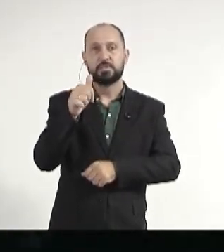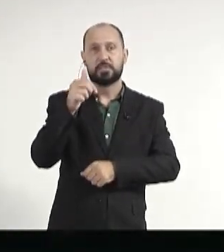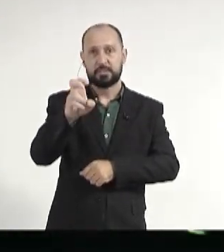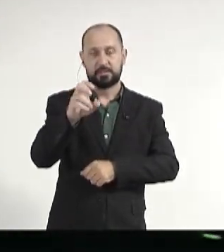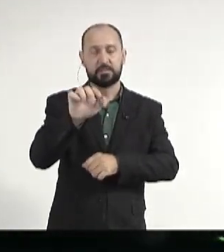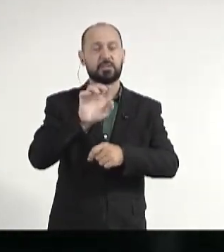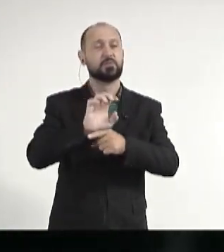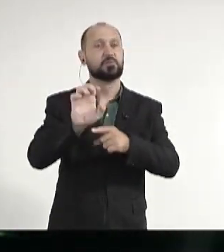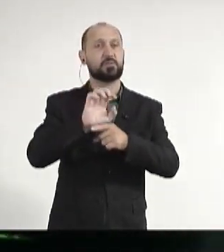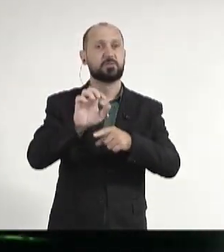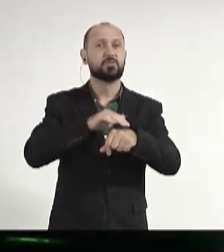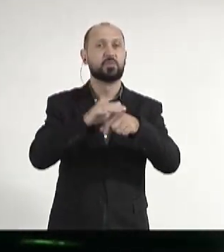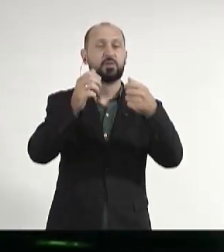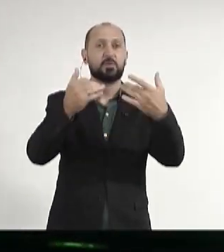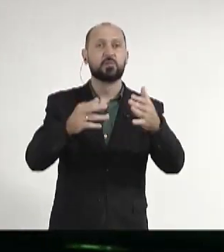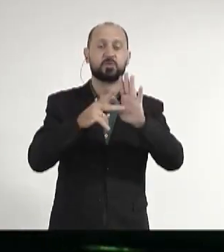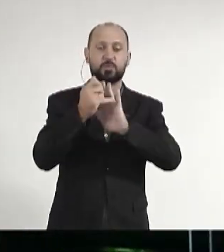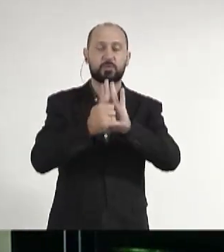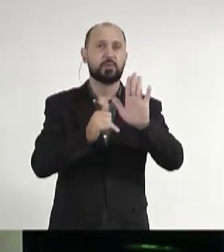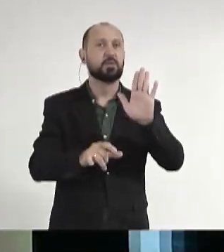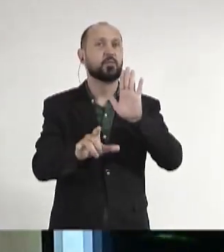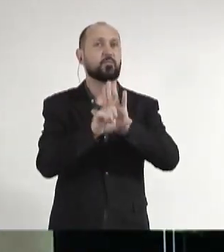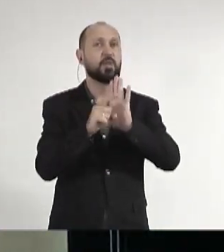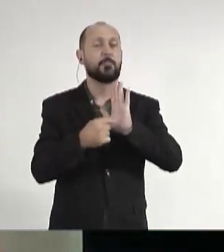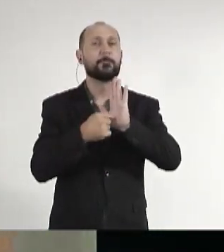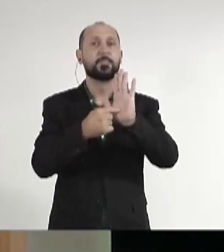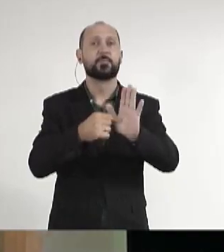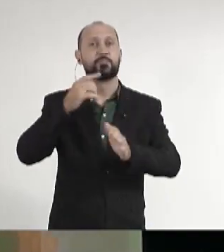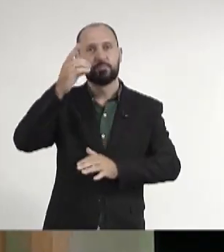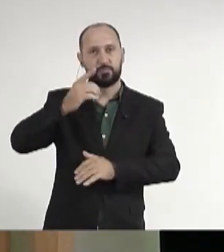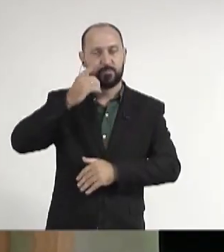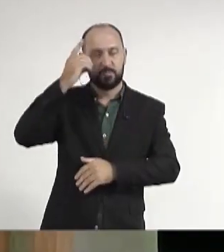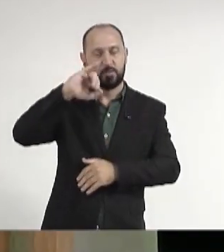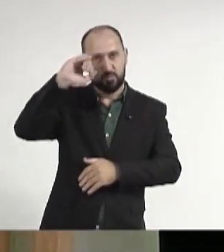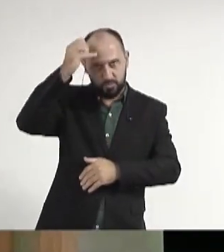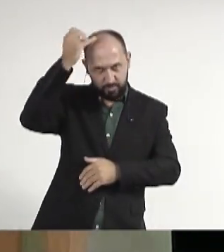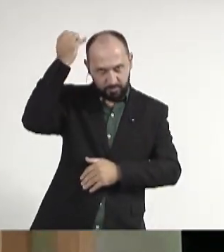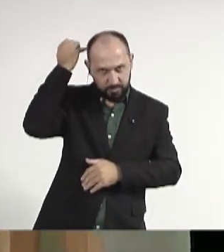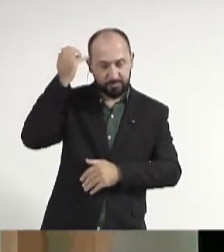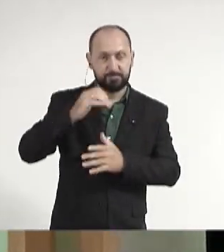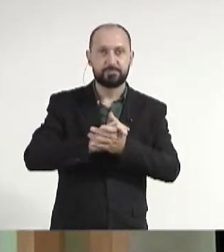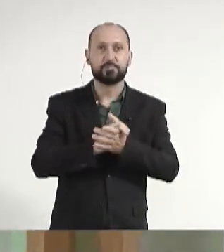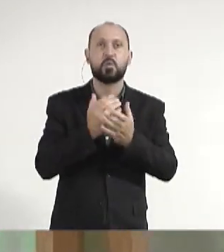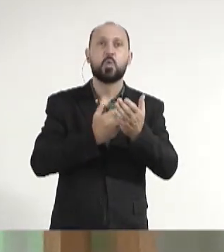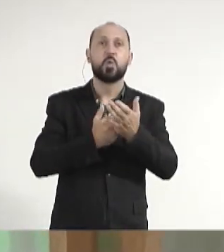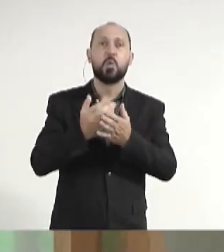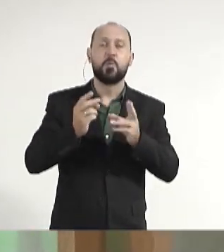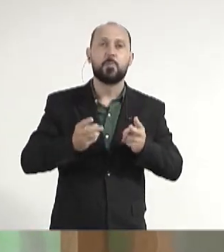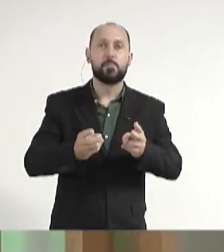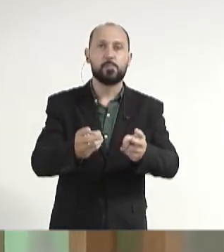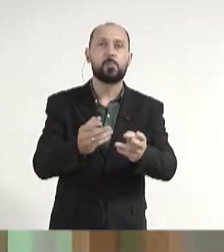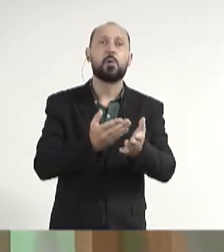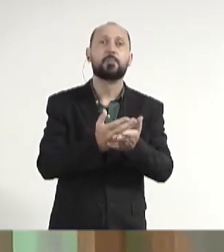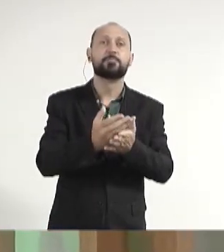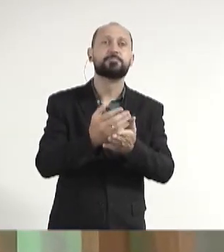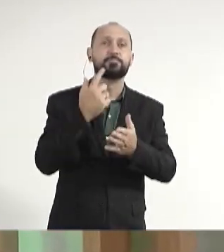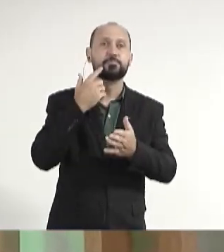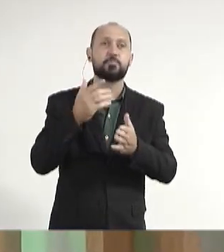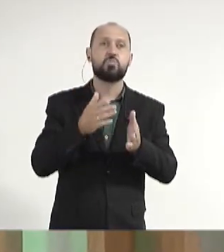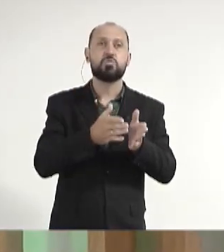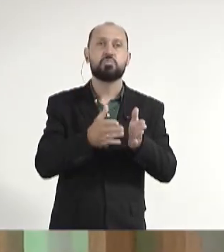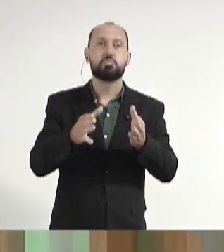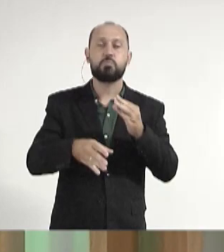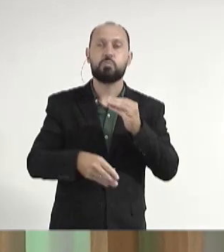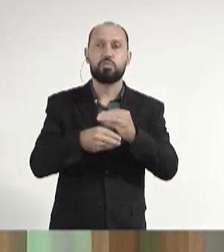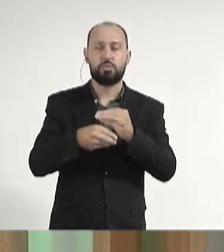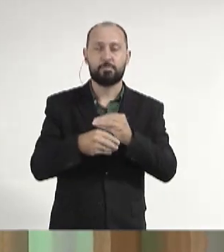11h15 aqui no nosso estado, falar agora de um projeto de lei apresentado pelo deputado Júnior Mock. Começa a tramitar, inicialmente entra no período